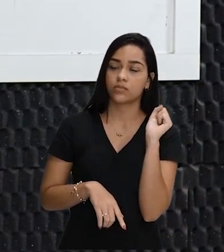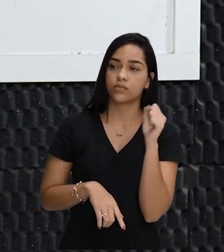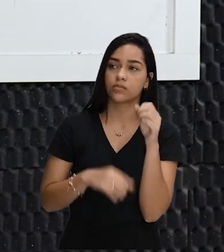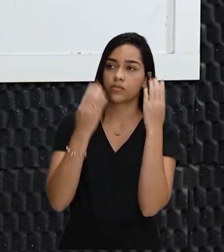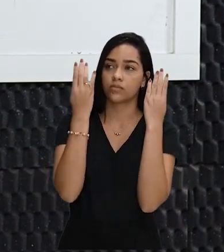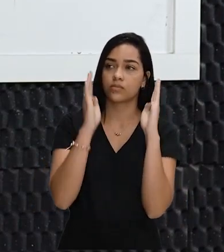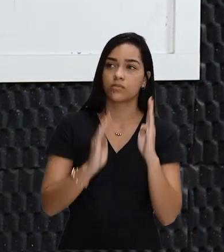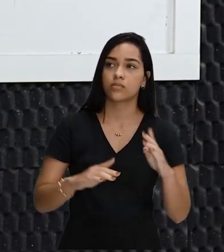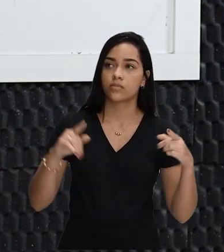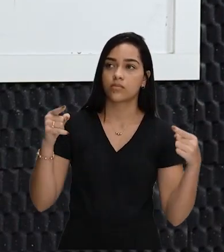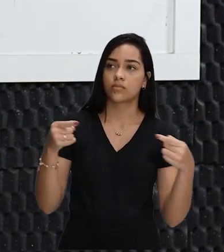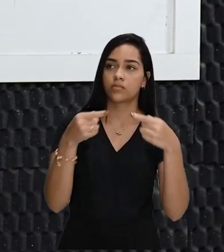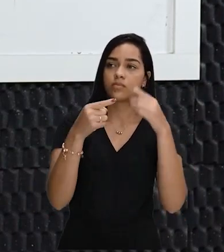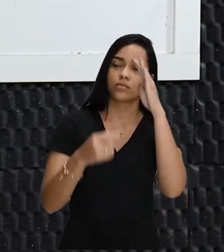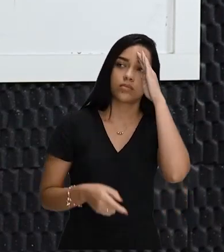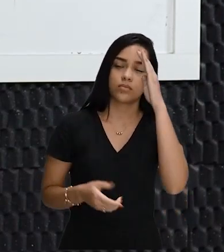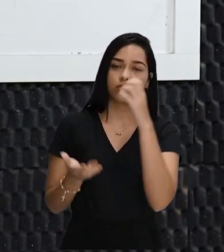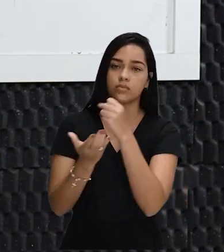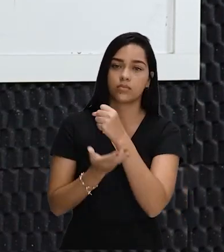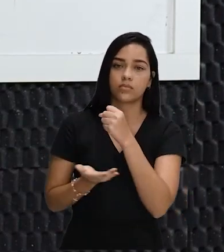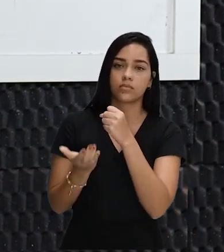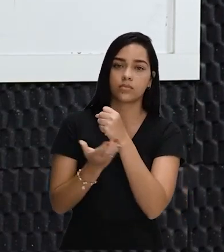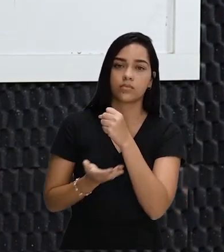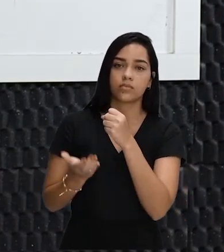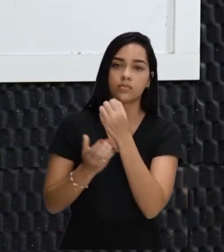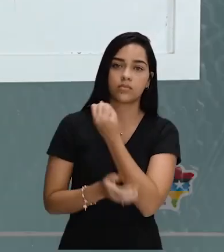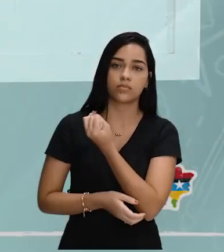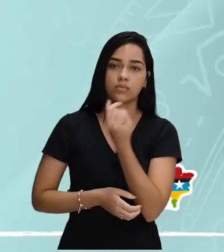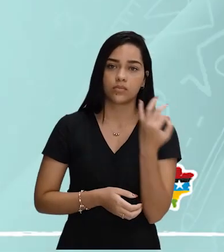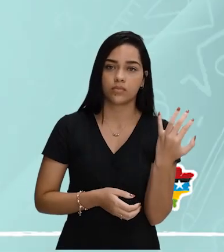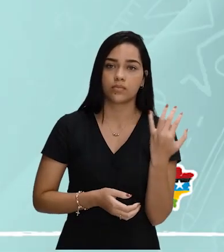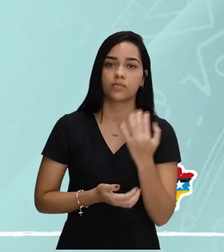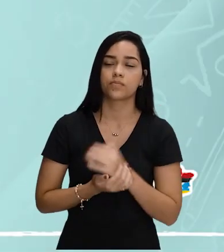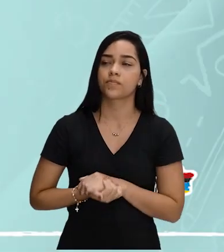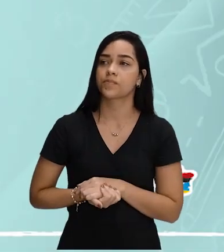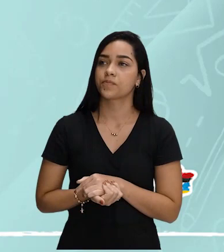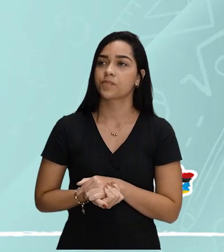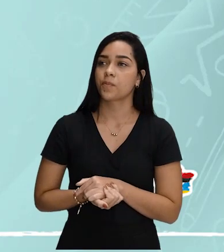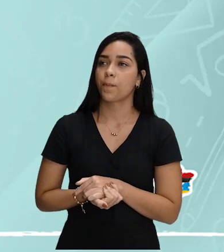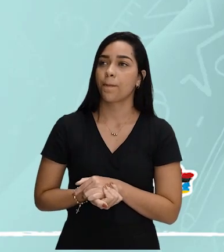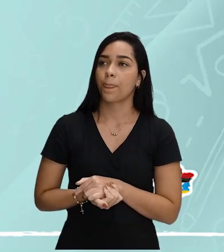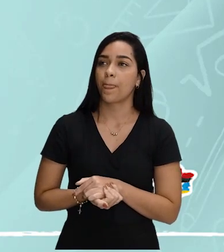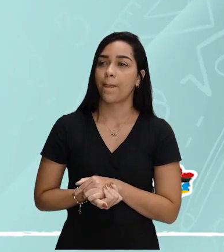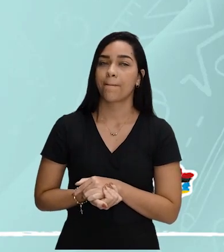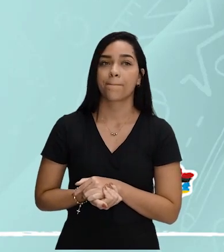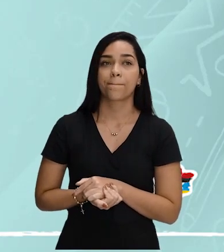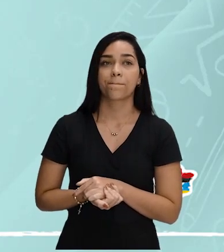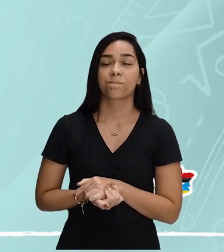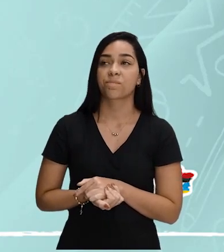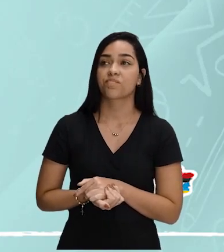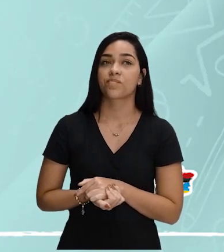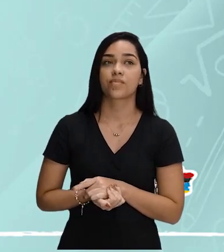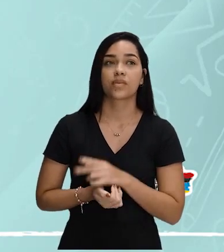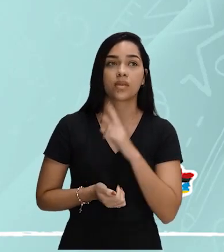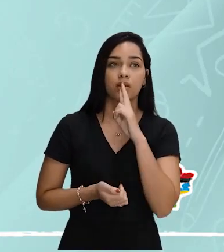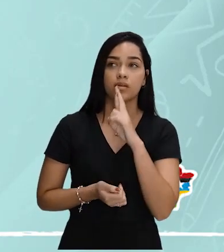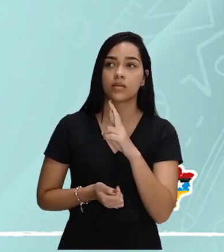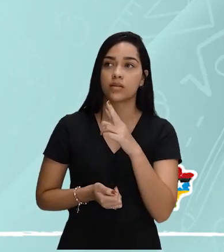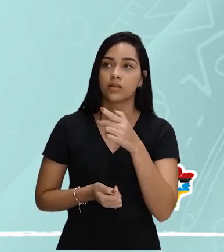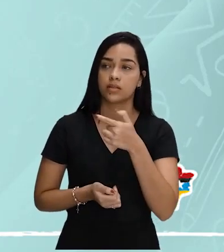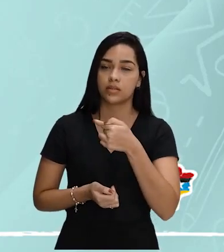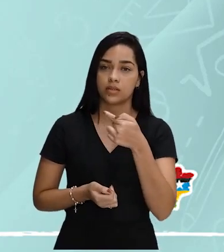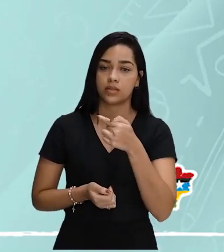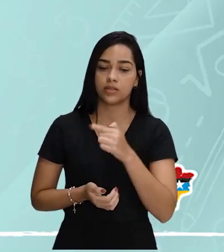análises combinatória de princípio fundamental da contagem Ok vamos responder aqui essa